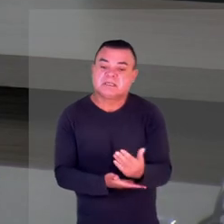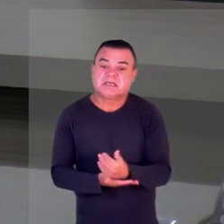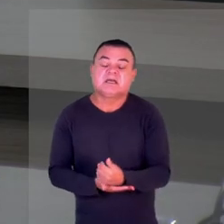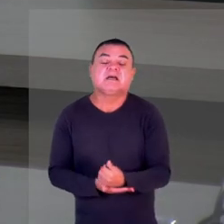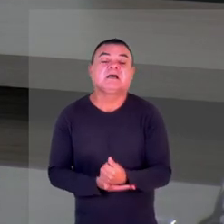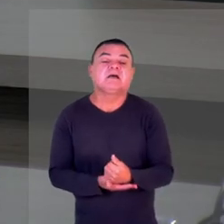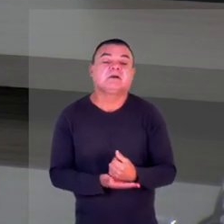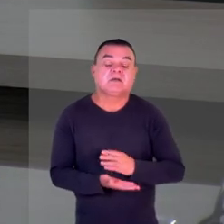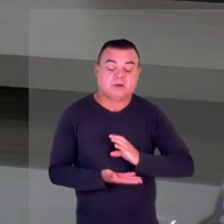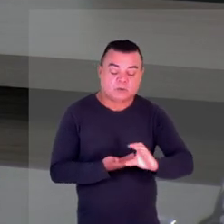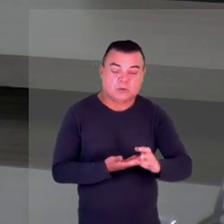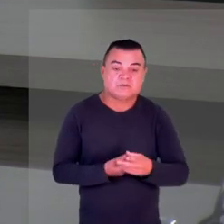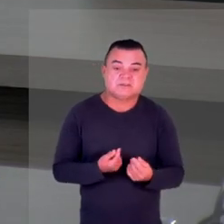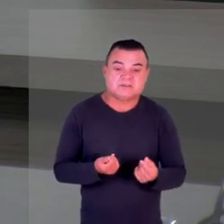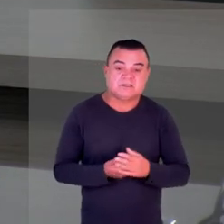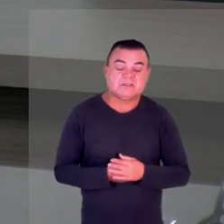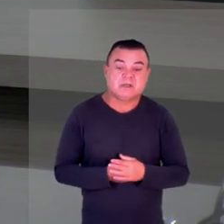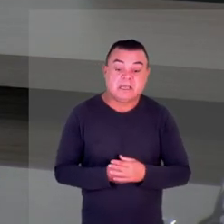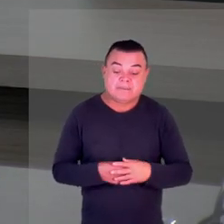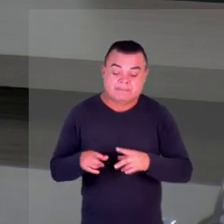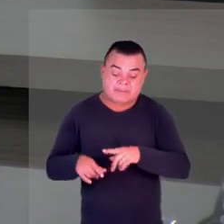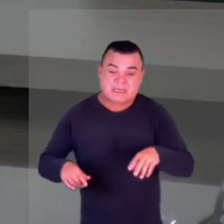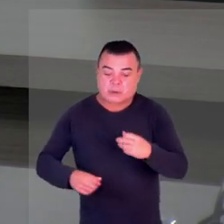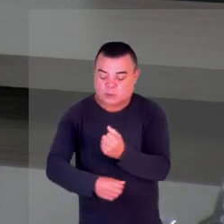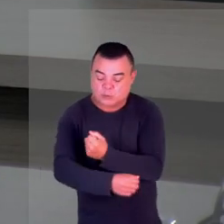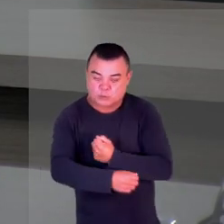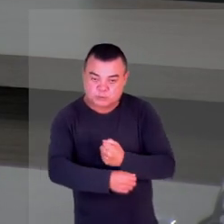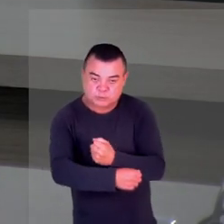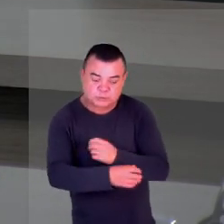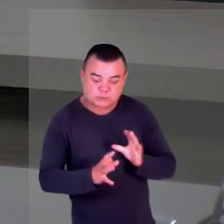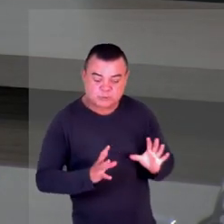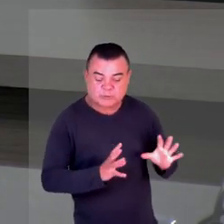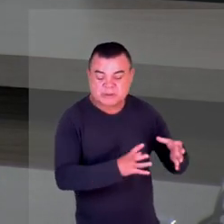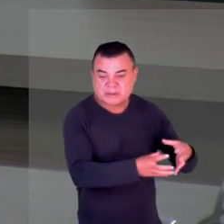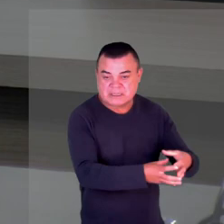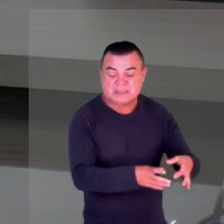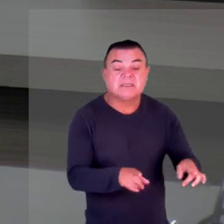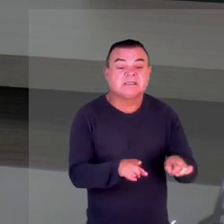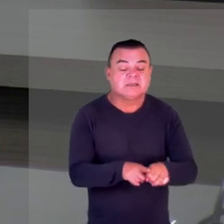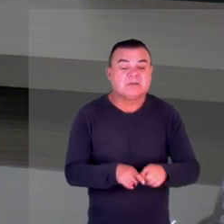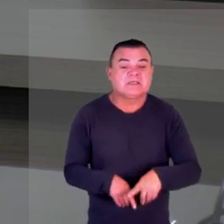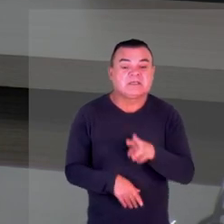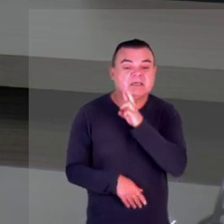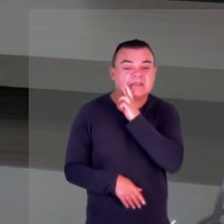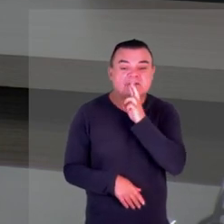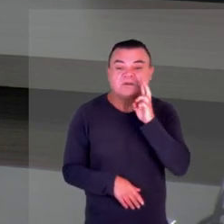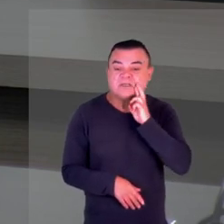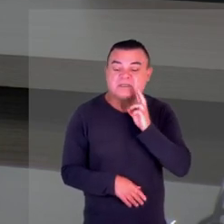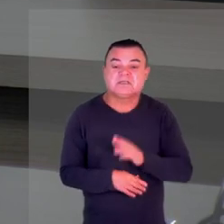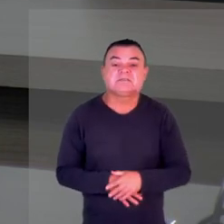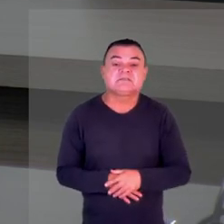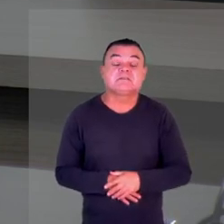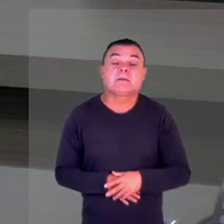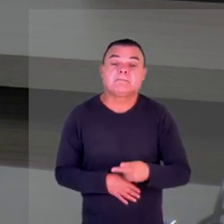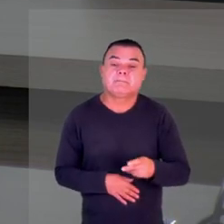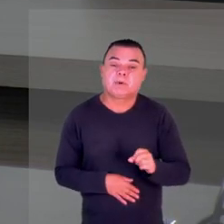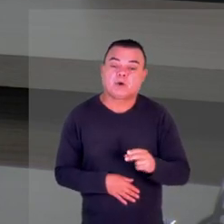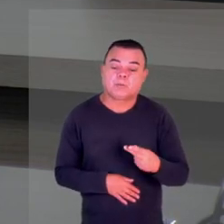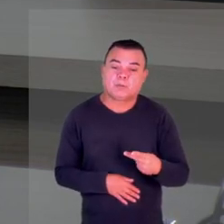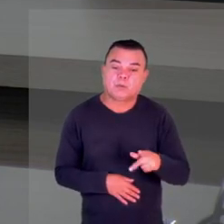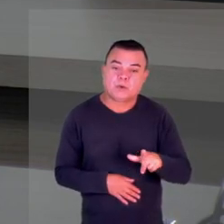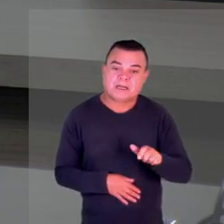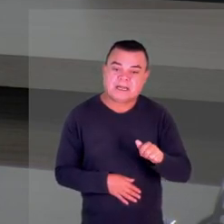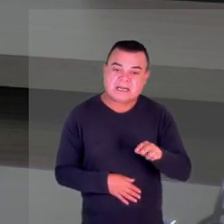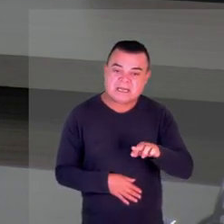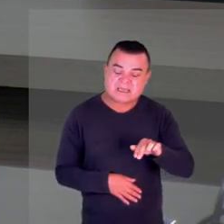comunitárias cozinhas eh e também a crítica para restaurantes populares e essas cozinhas comunitárias se desenvolveram muito no Ceará e eu acho que